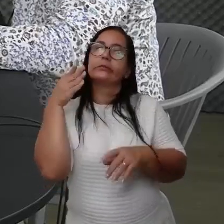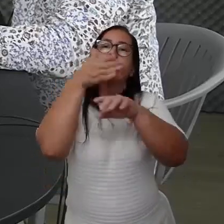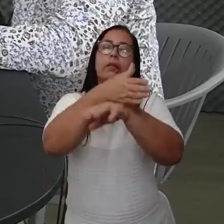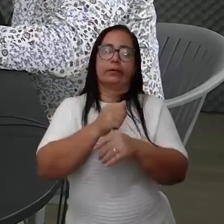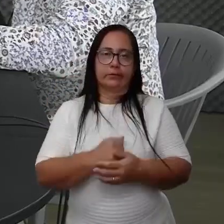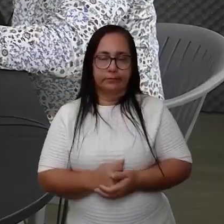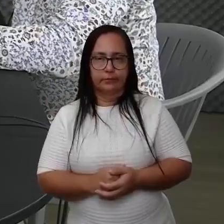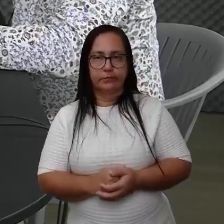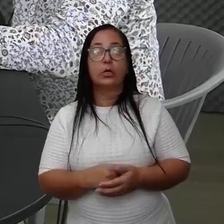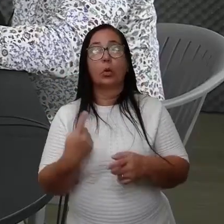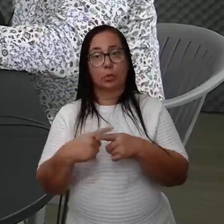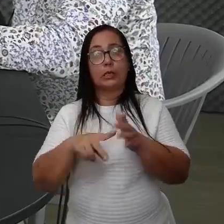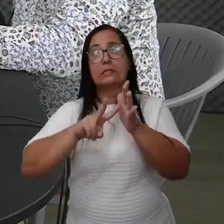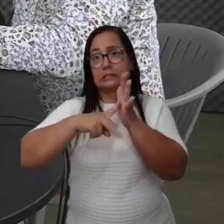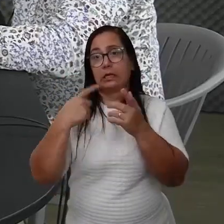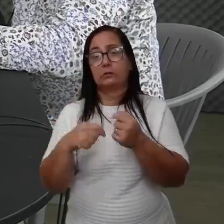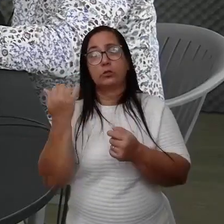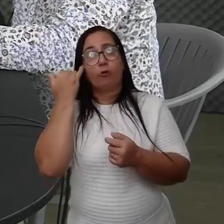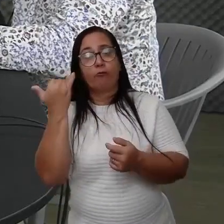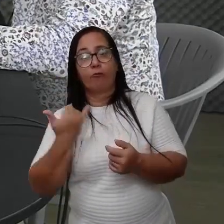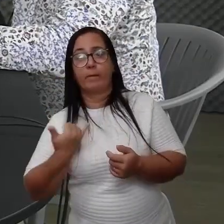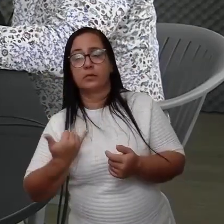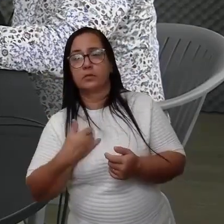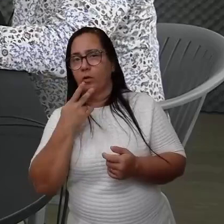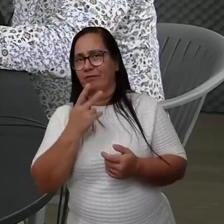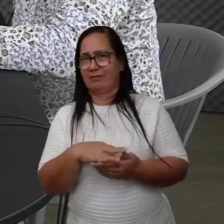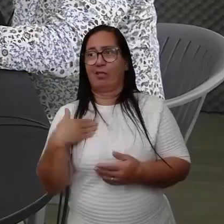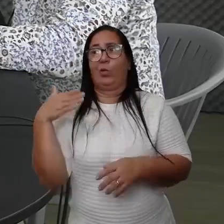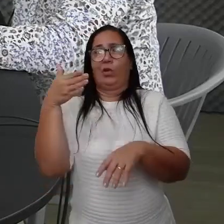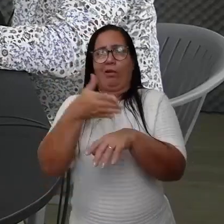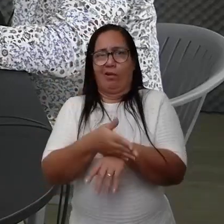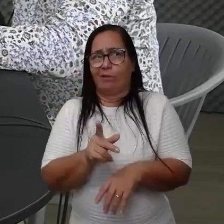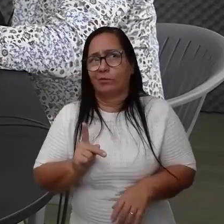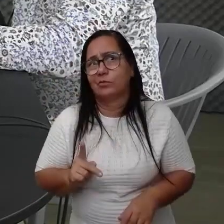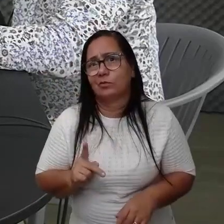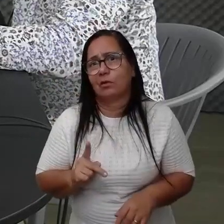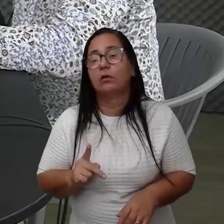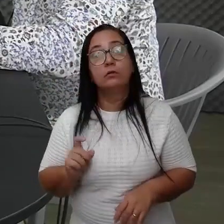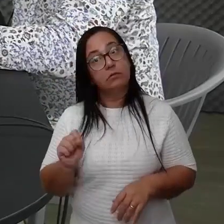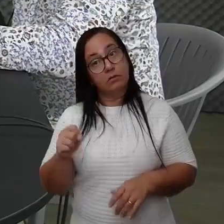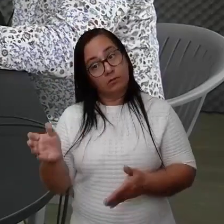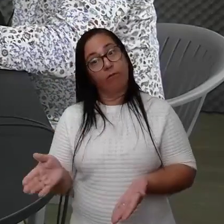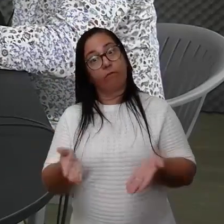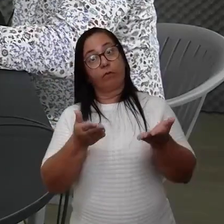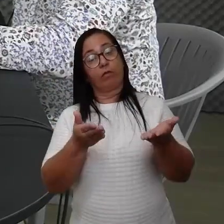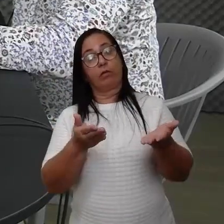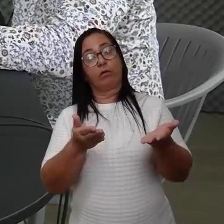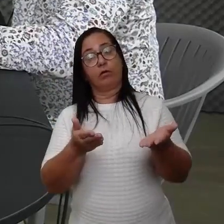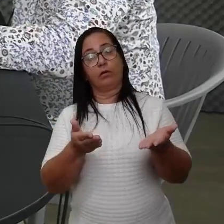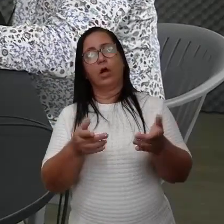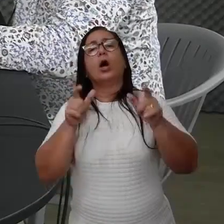poder ouvir o sindicato. E aí ela... Ir lá, professora? Eu falei, sim, ir lá. E onde? Eu falei, Rua da